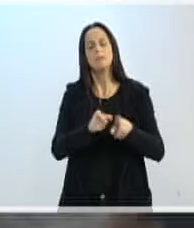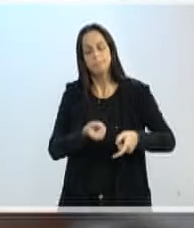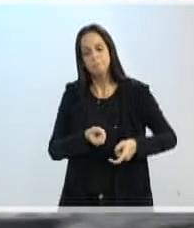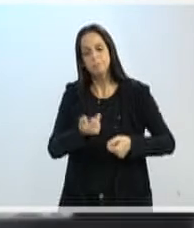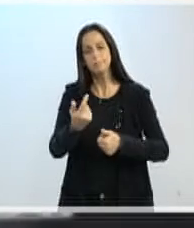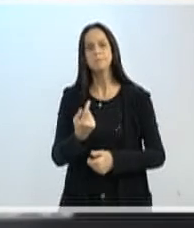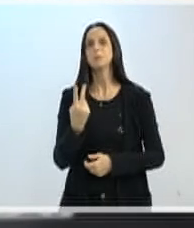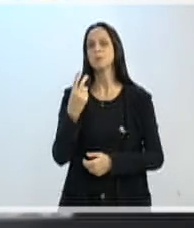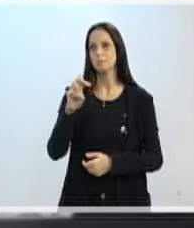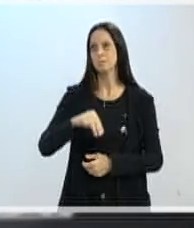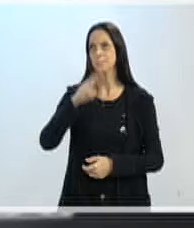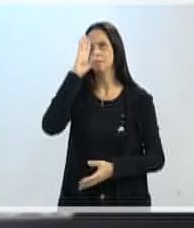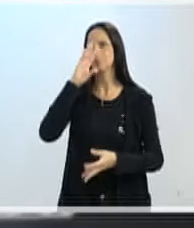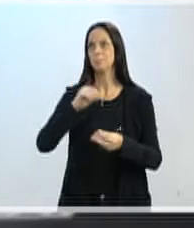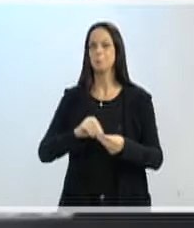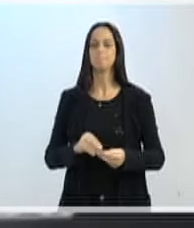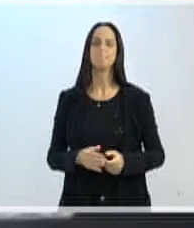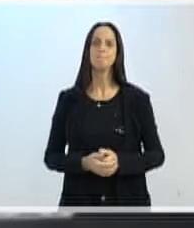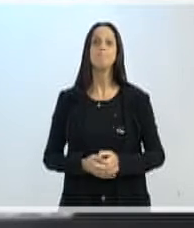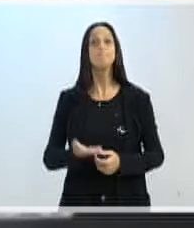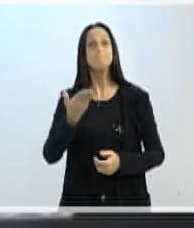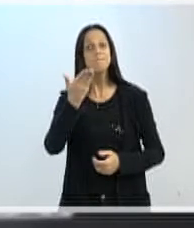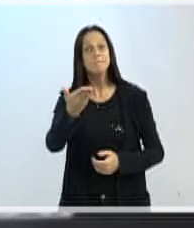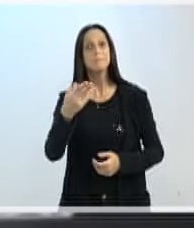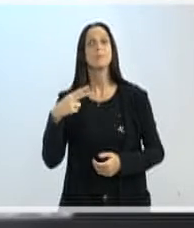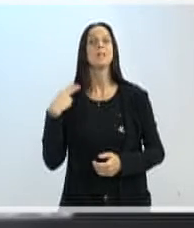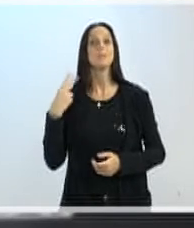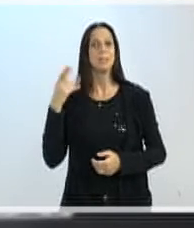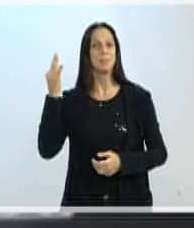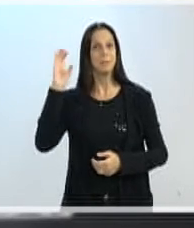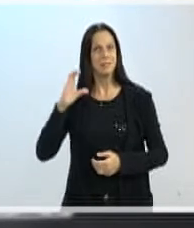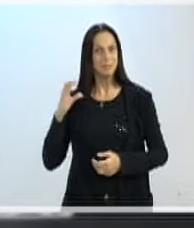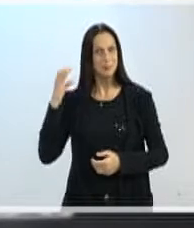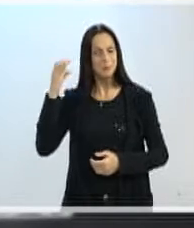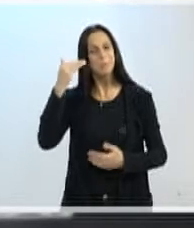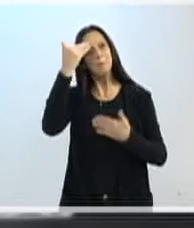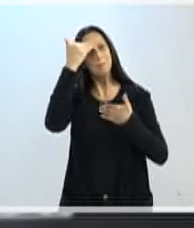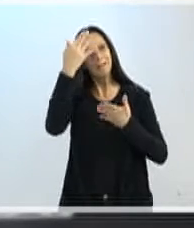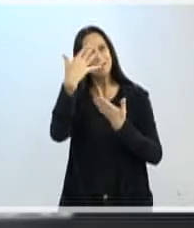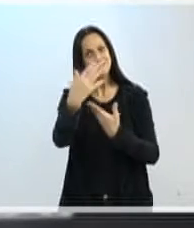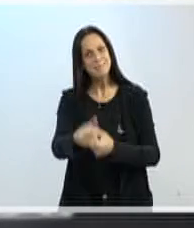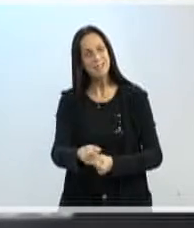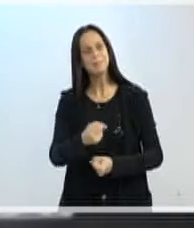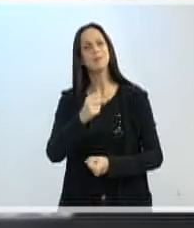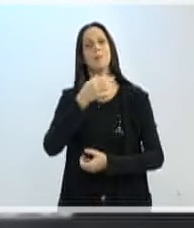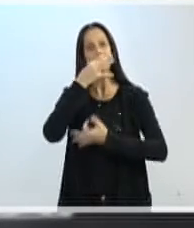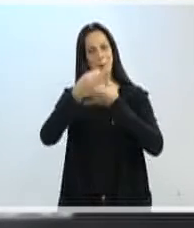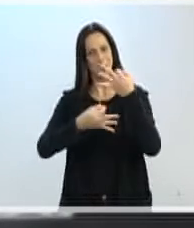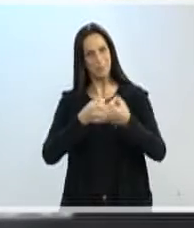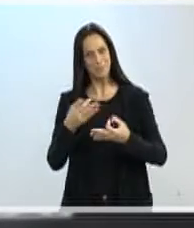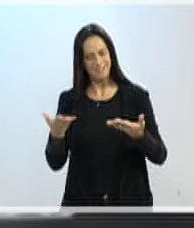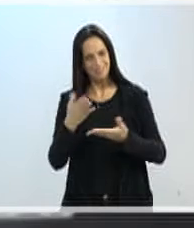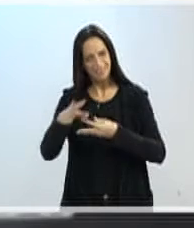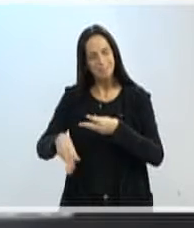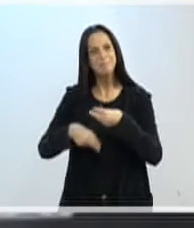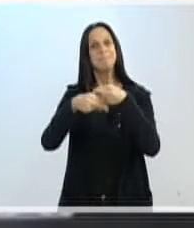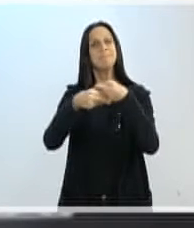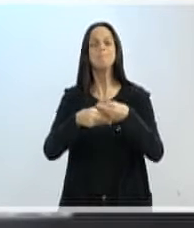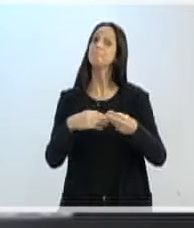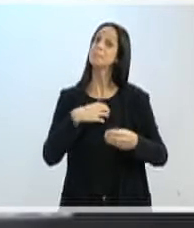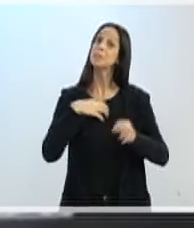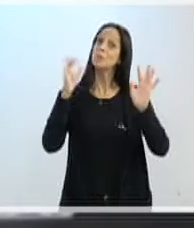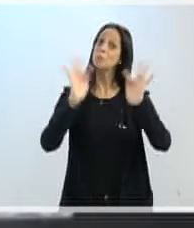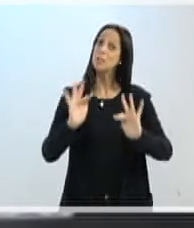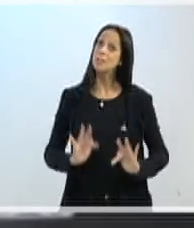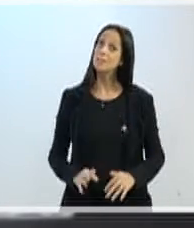Obrigado. Vereador Tuca, obrigado pela aparte. Eu fico feliz que Vossa Excelência está tendo